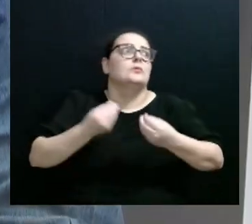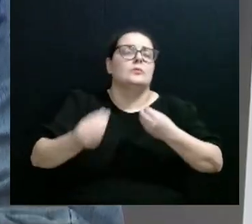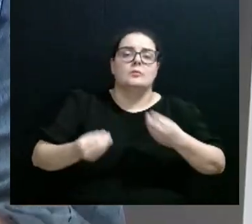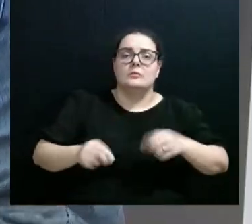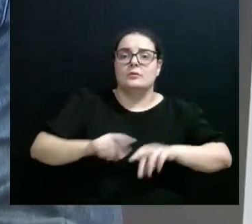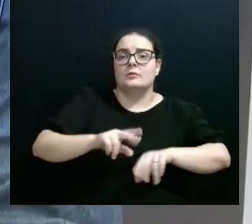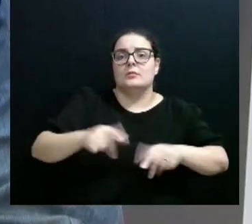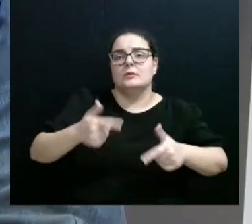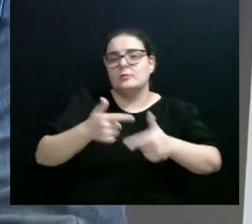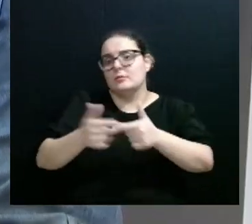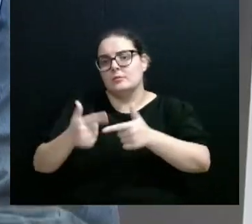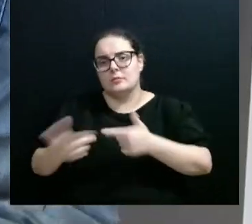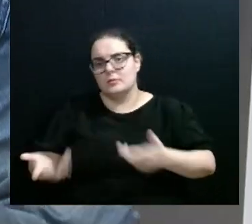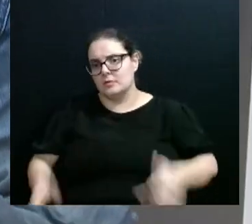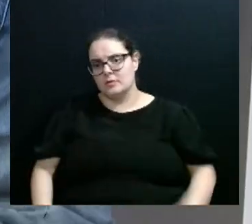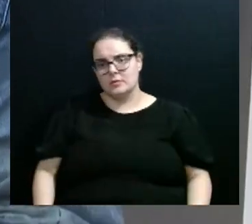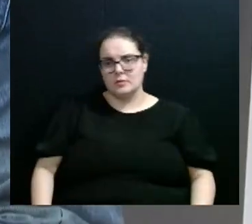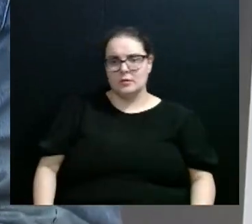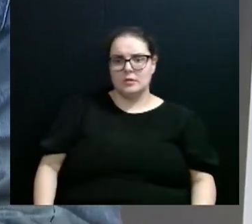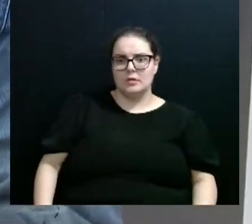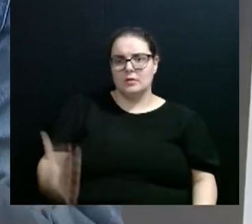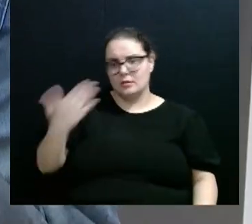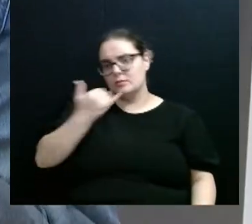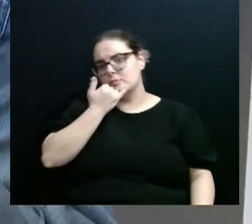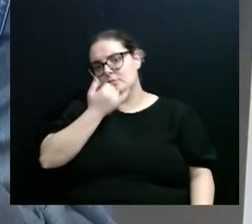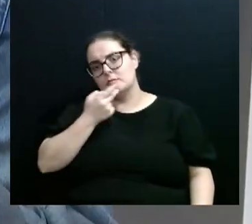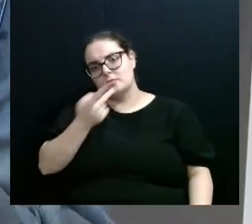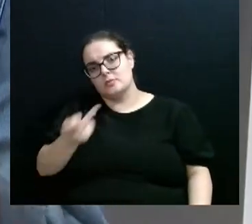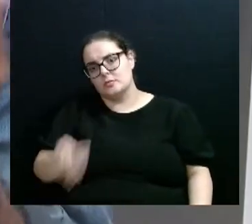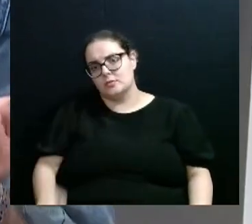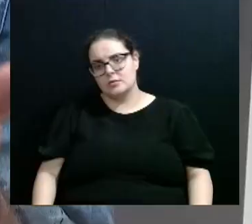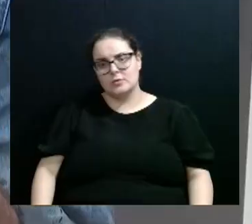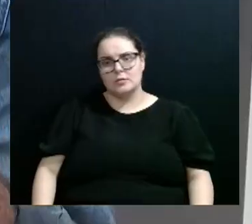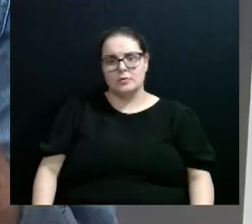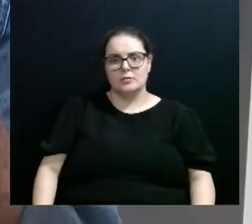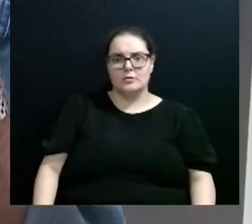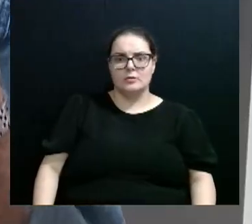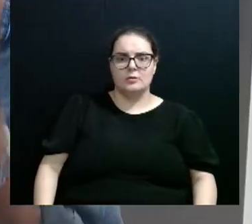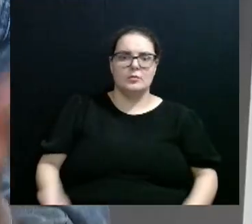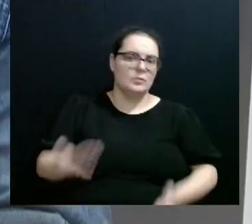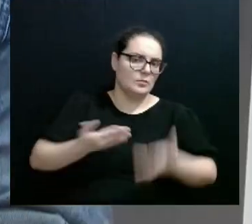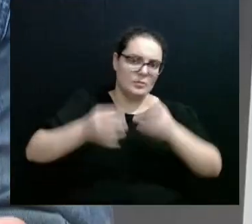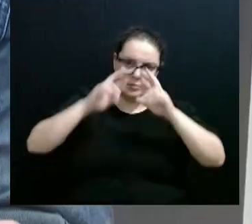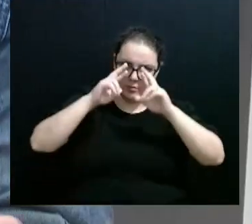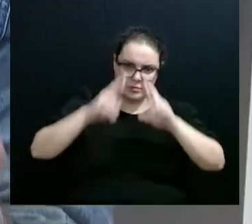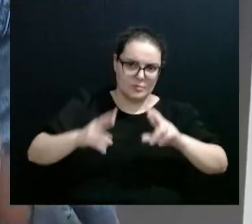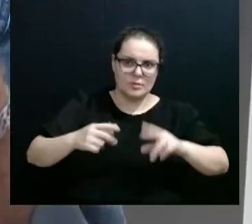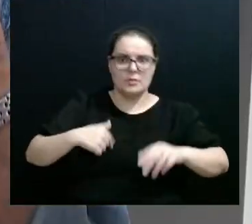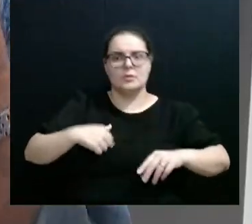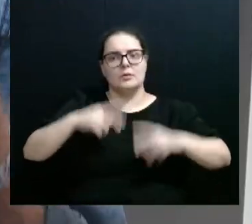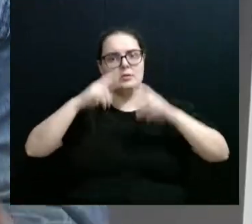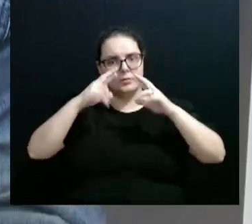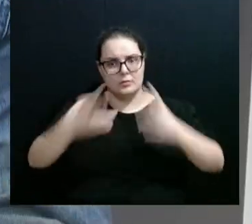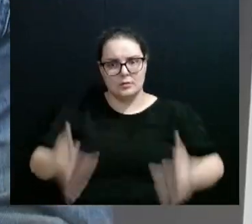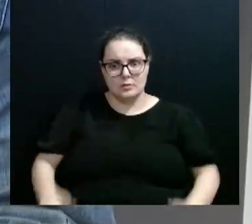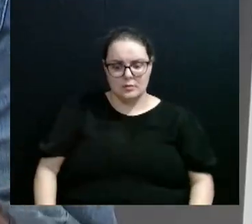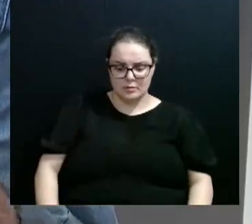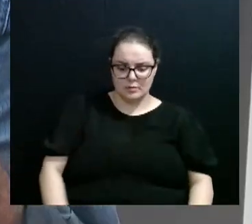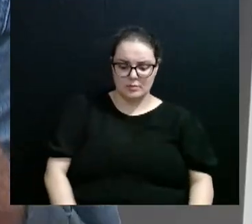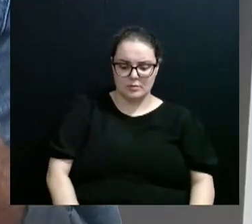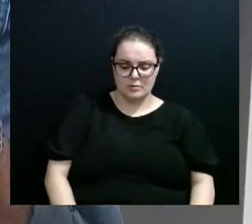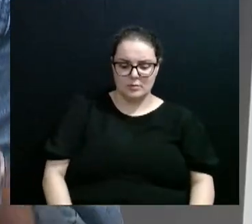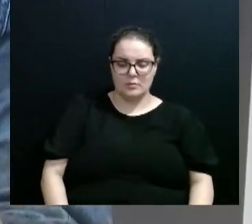por exemplo, desculpa eu falar aí, o pessoal me trata com muito respeito e consideração, não sei se é pelo tempo que eu estou lá, se é pelos meus